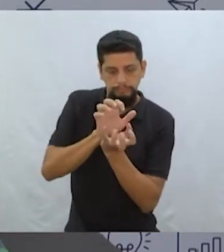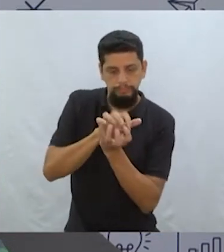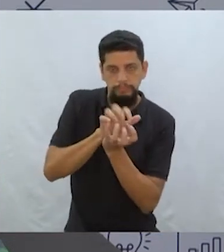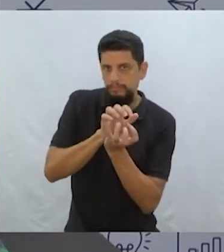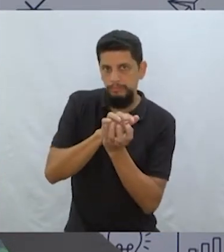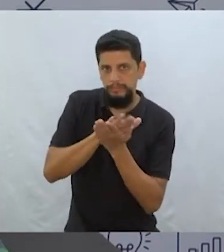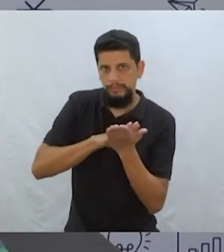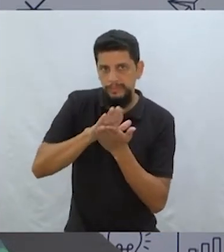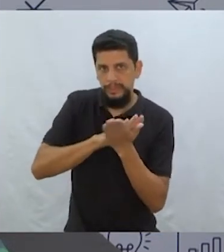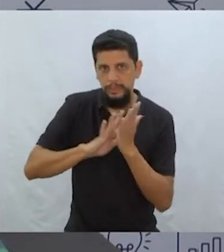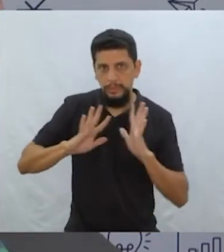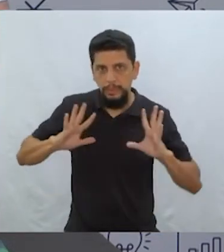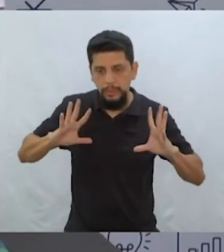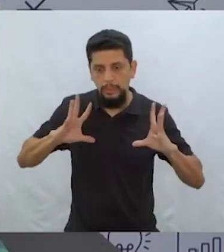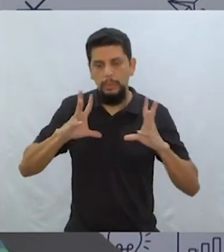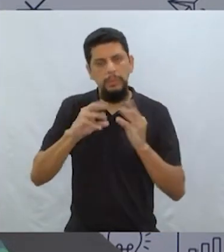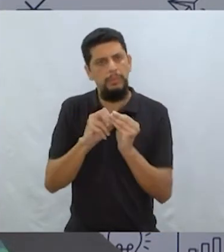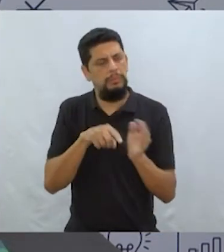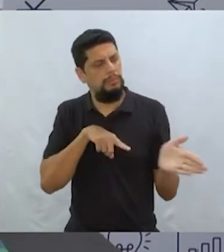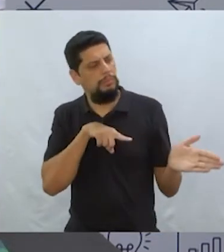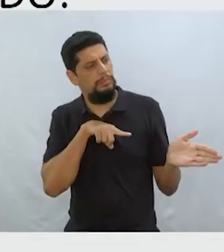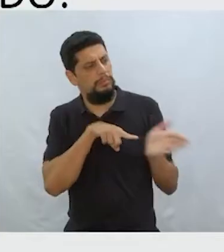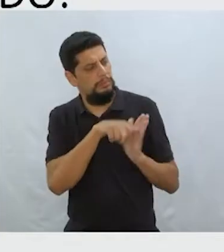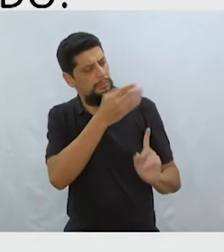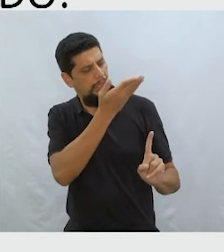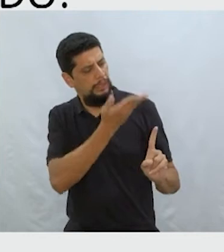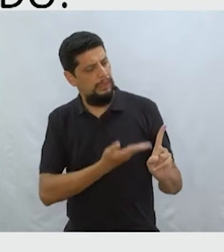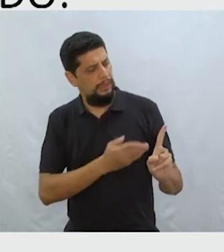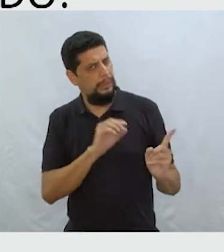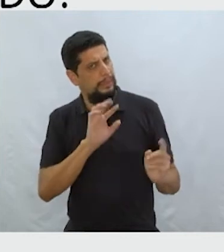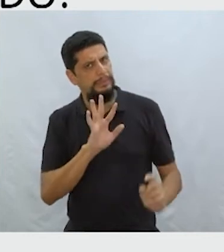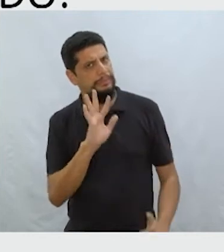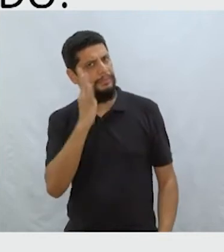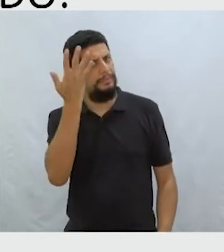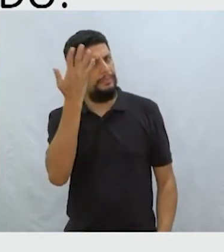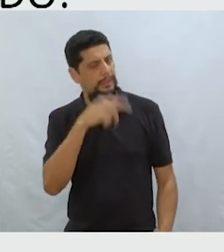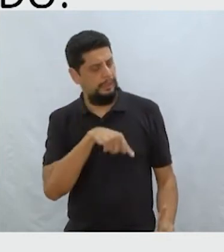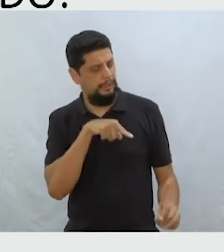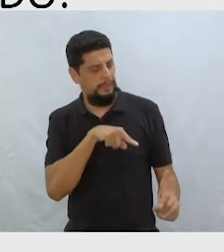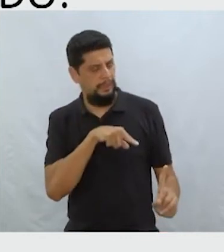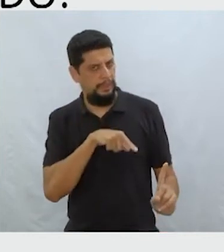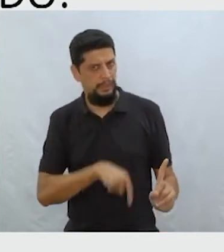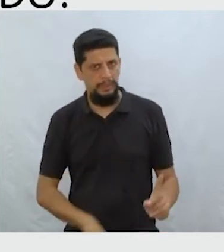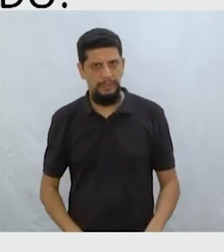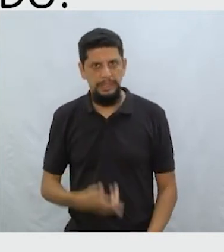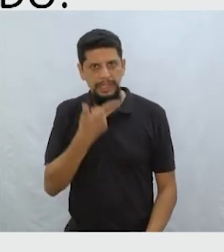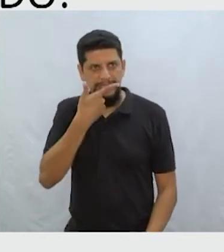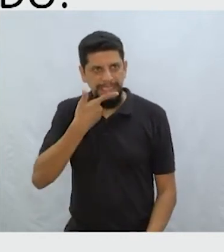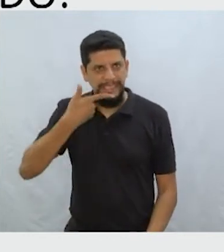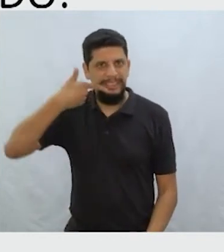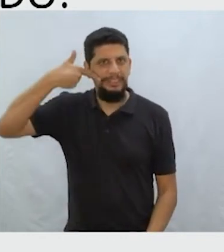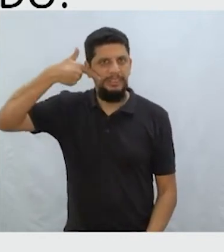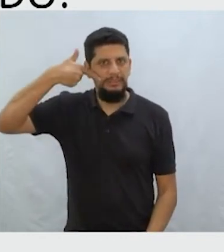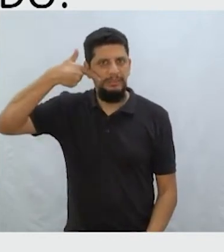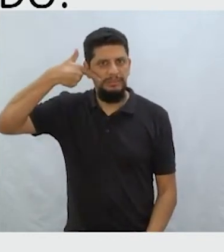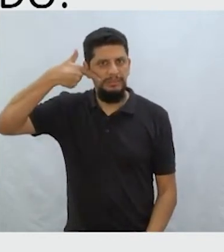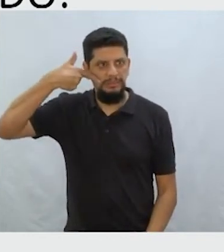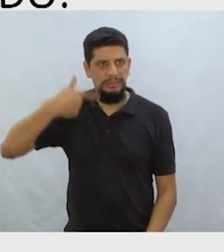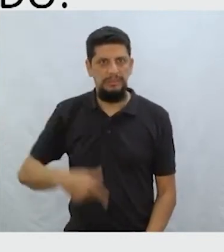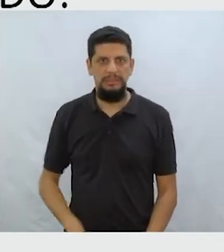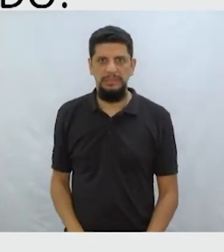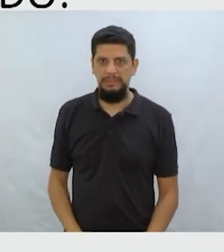dentadura e como todos Perguntaram para ele o que tinha vido o velho Arquimedes sorriu um